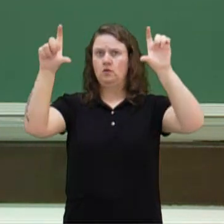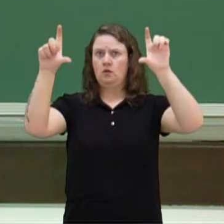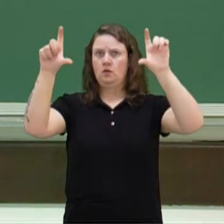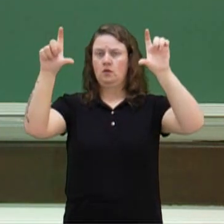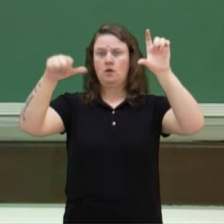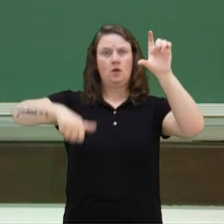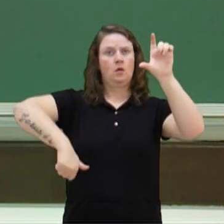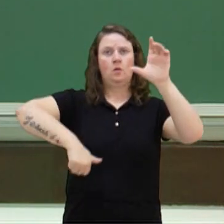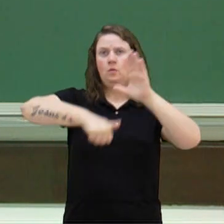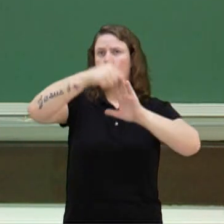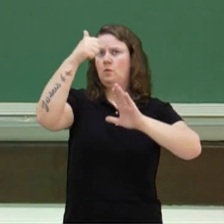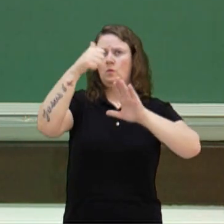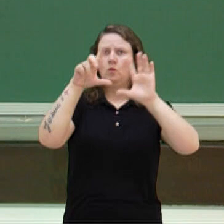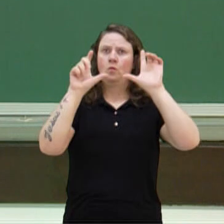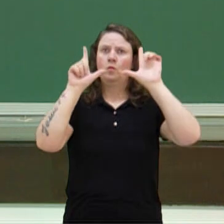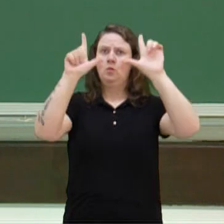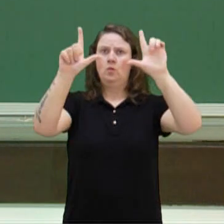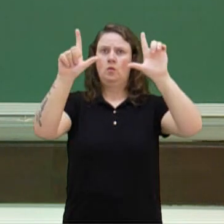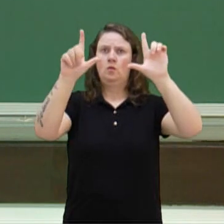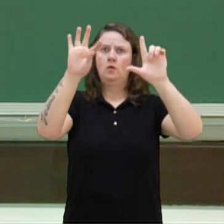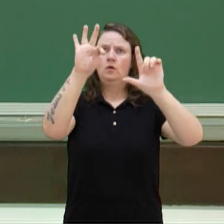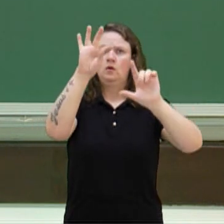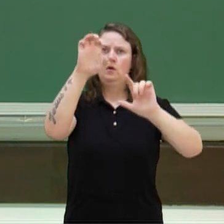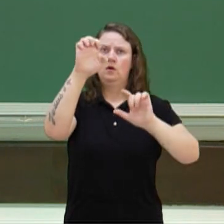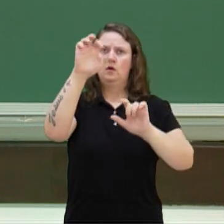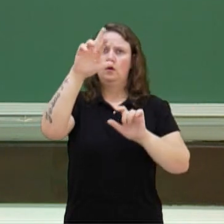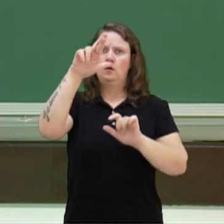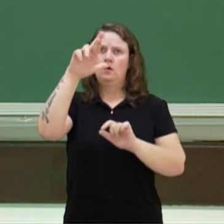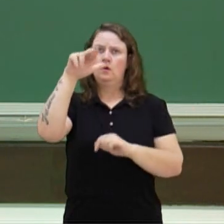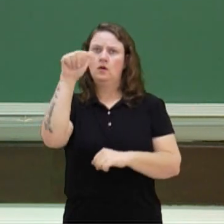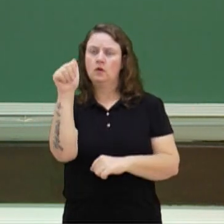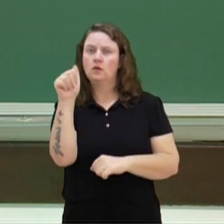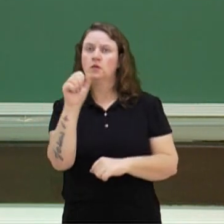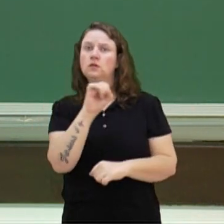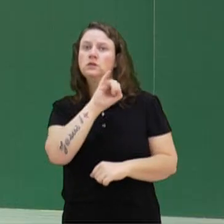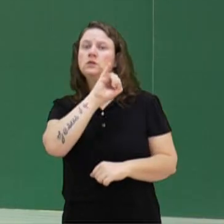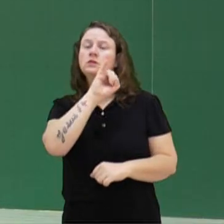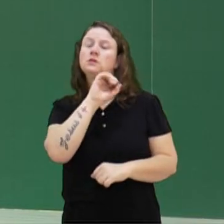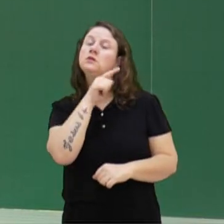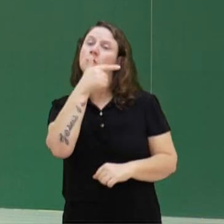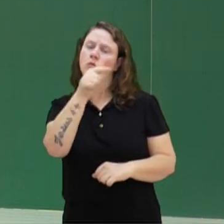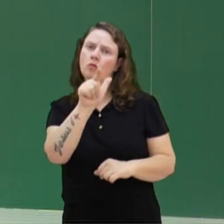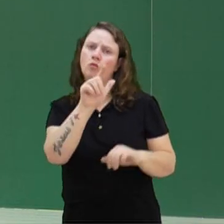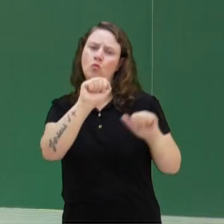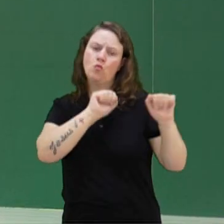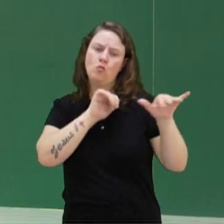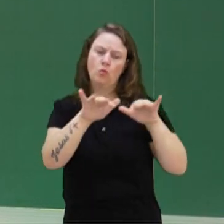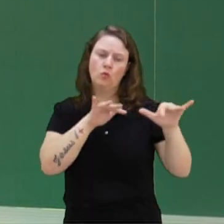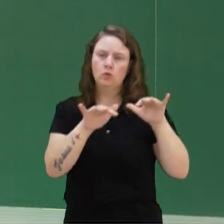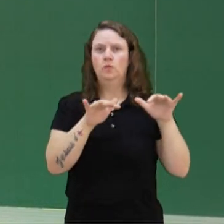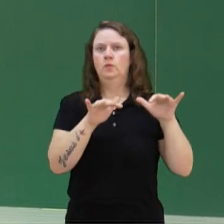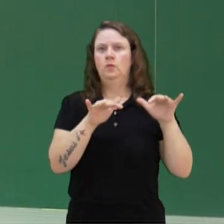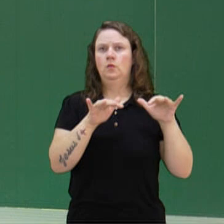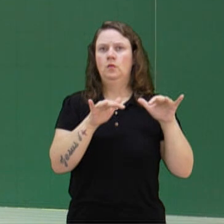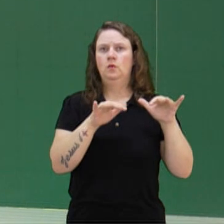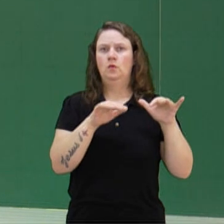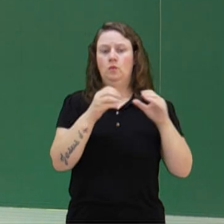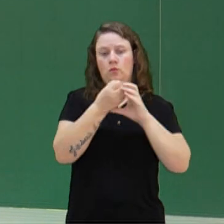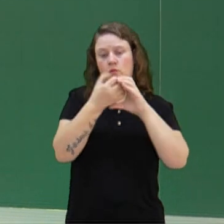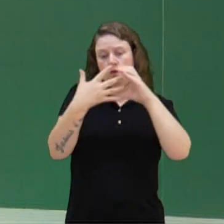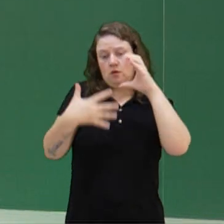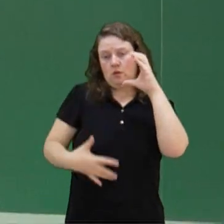na parte superior. E aí, se eu vou falar depois dos movimentos que ele faz, né, é uma